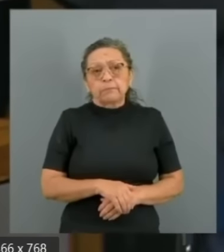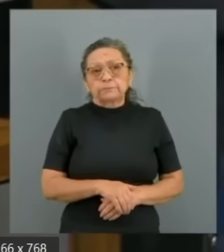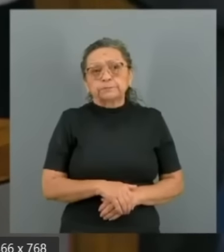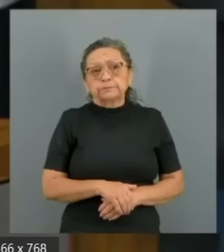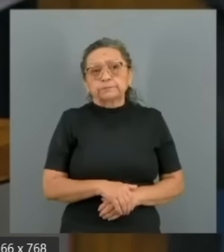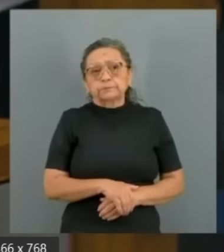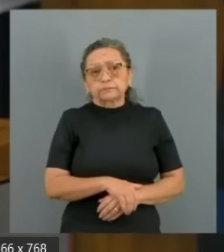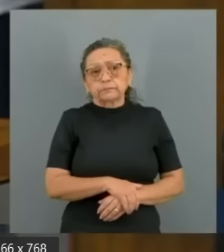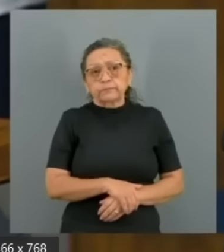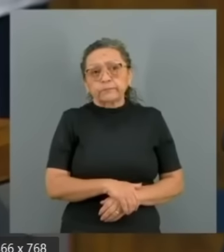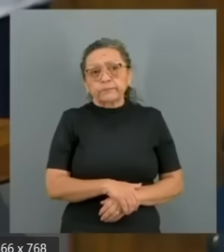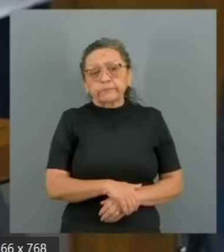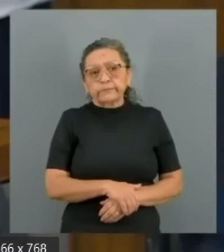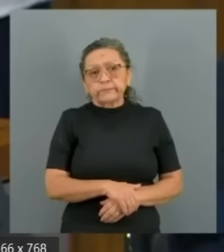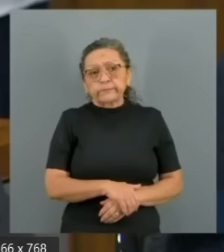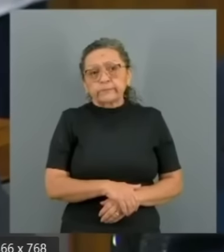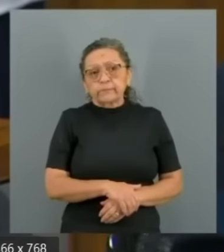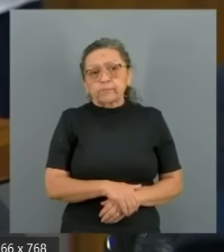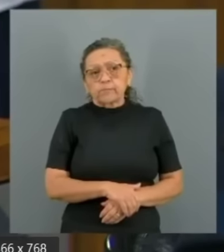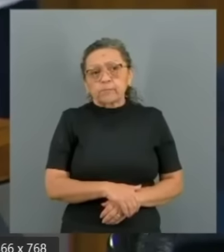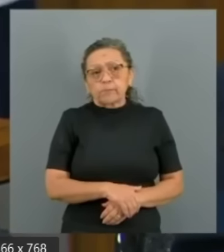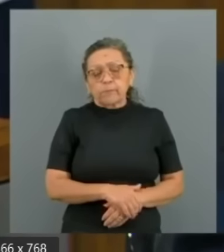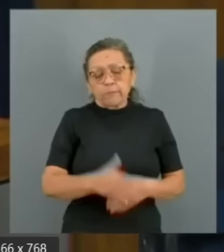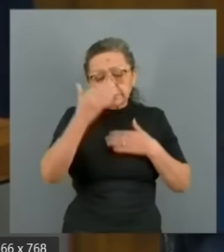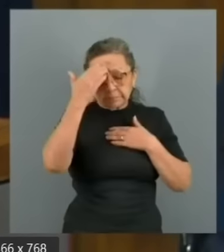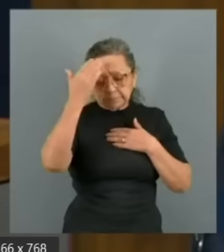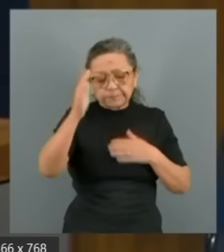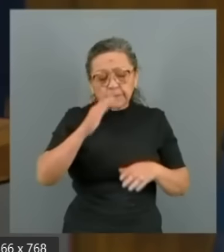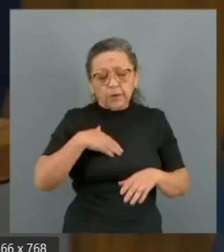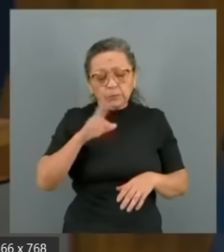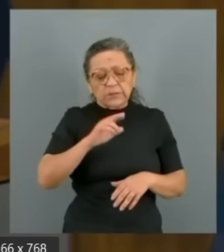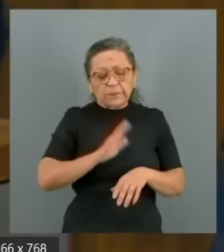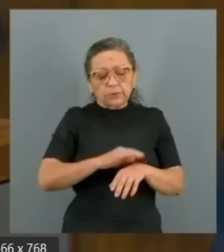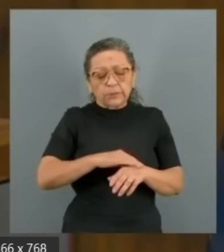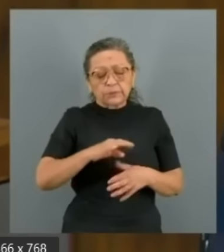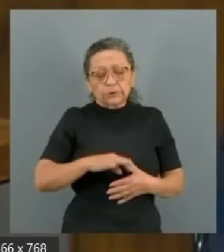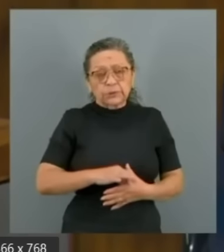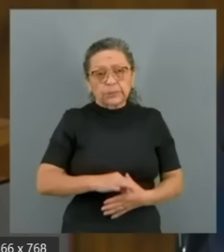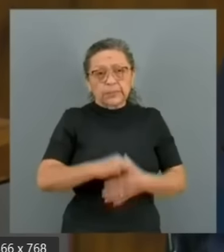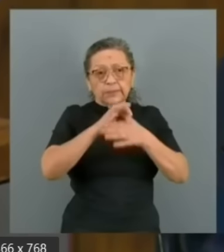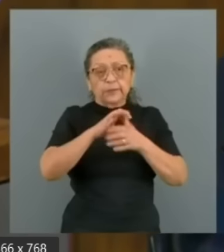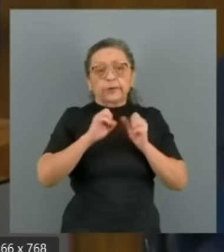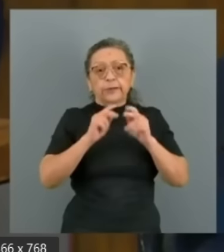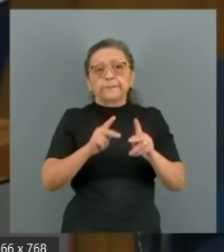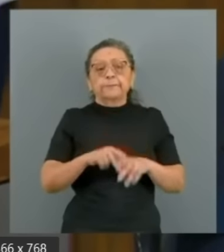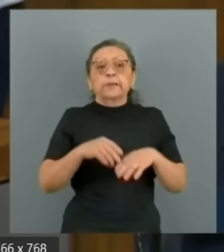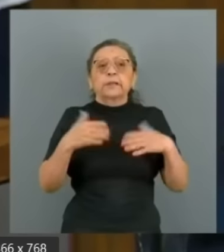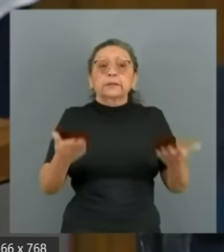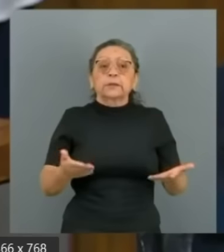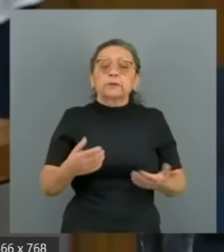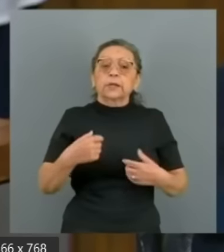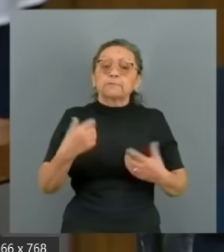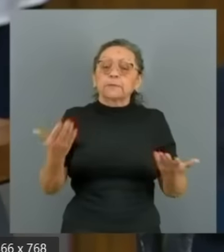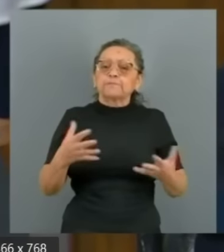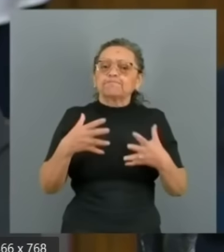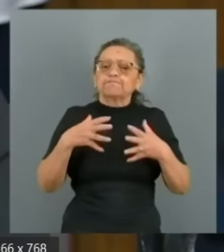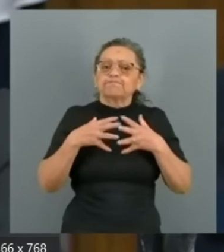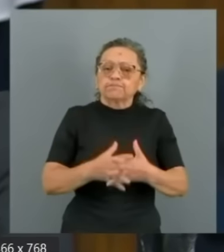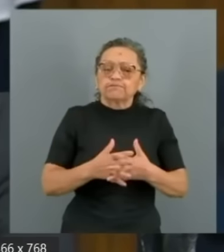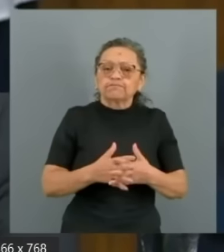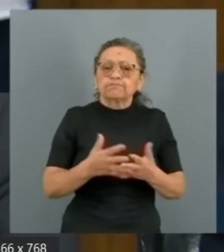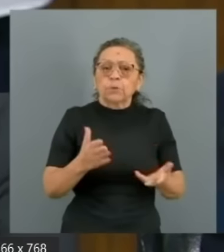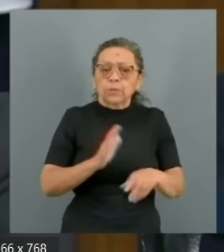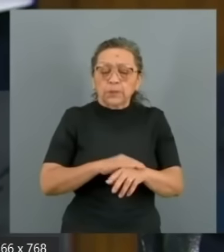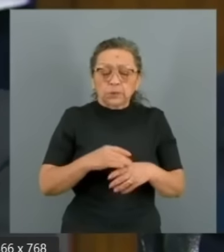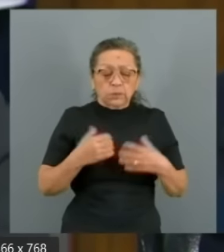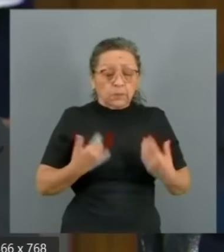pela liderança da oposição. Agradeço a Vossa Excelência a gentileza e o espaço. Estamos vivendo um momento muito complicado no Brasil,